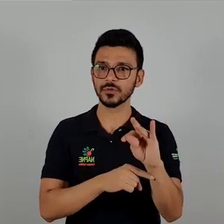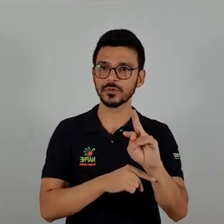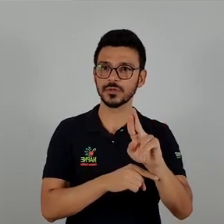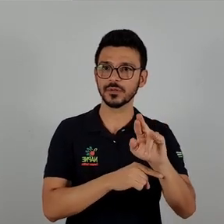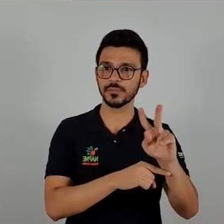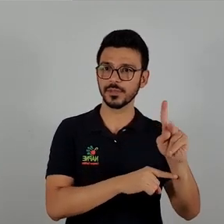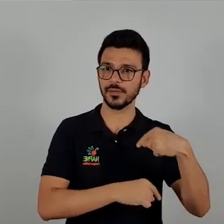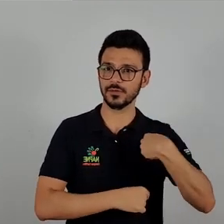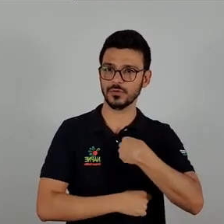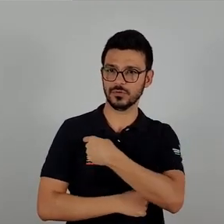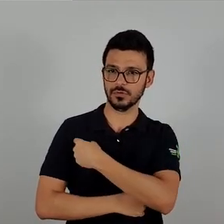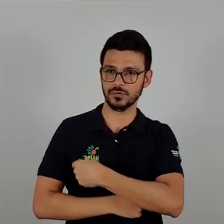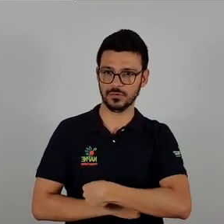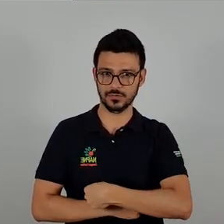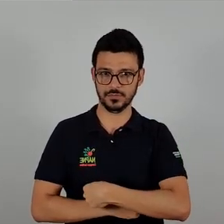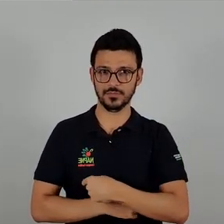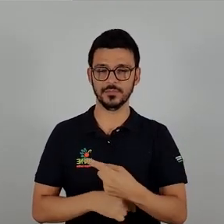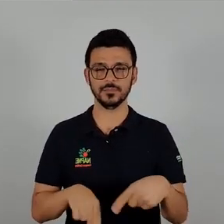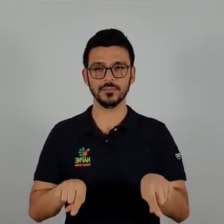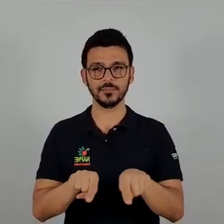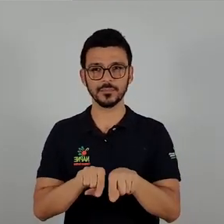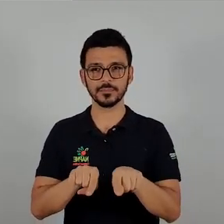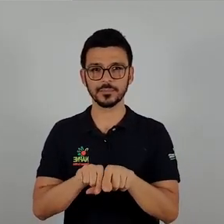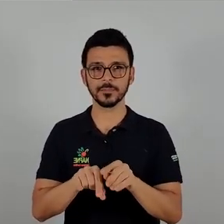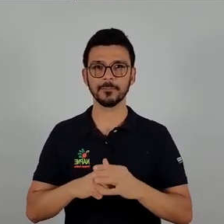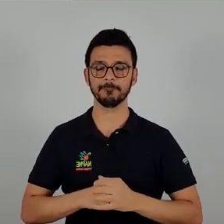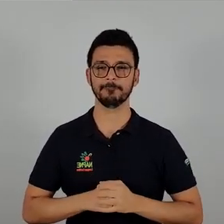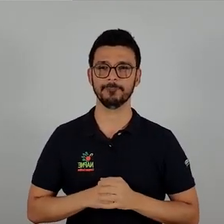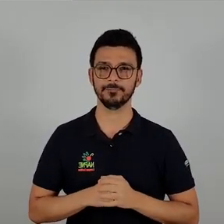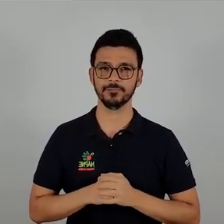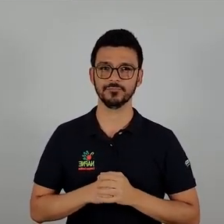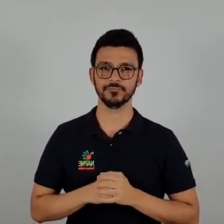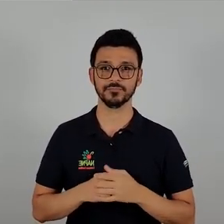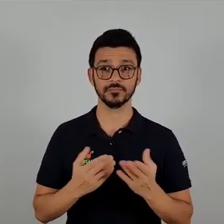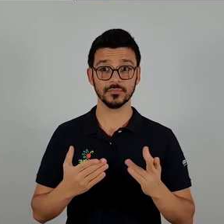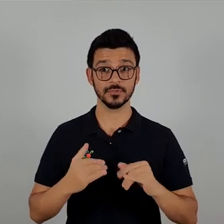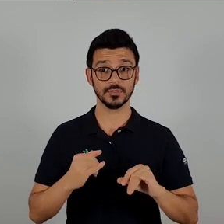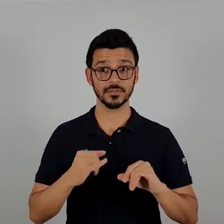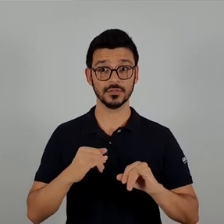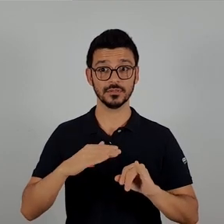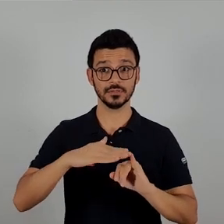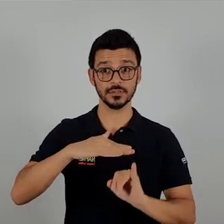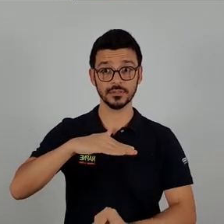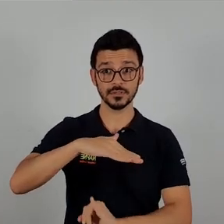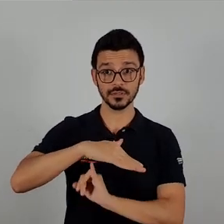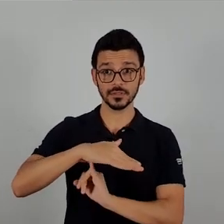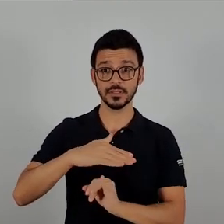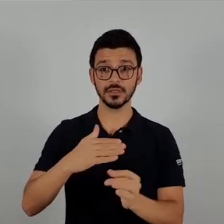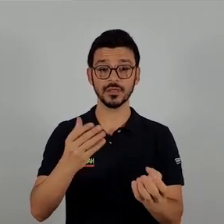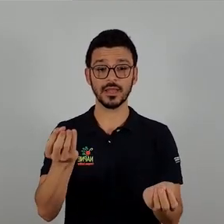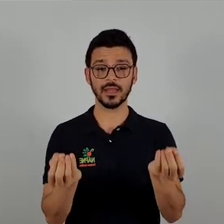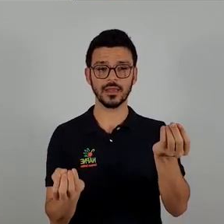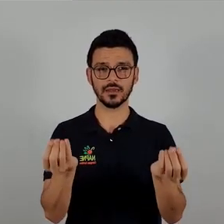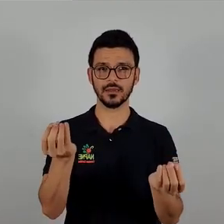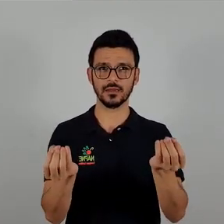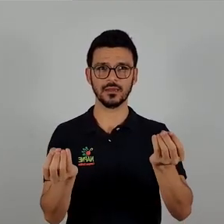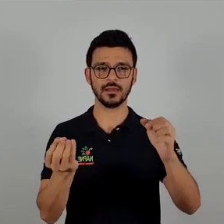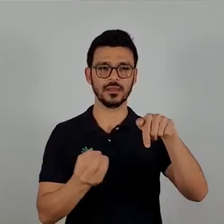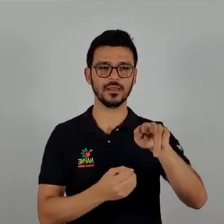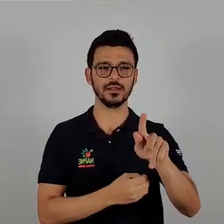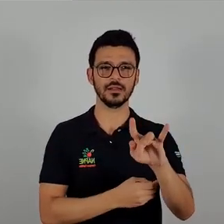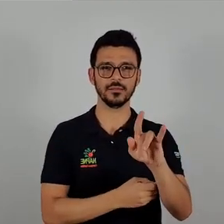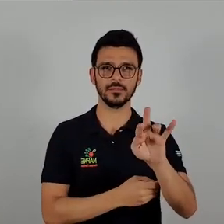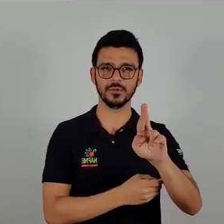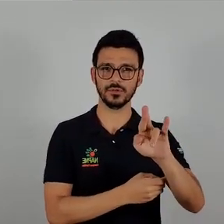Equilíbrio, que é um instituto em São Paulo, onde tem áreas de pós-graduação e mestrado em áreas da medicina chinesa, do qual a gente seleciona lá também, tá? Aí quando se